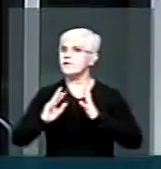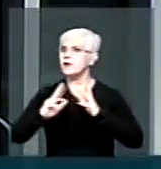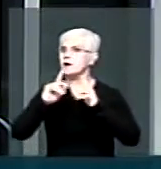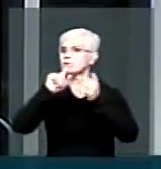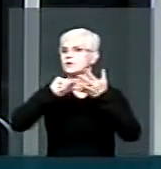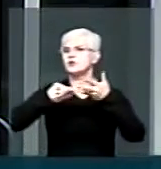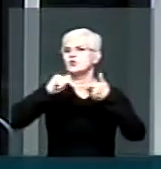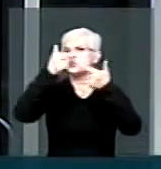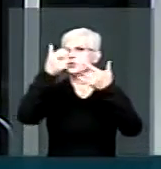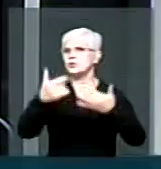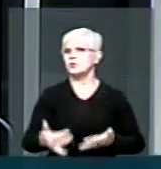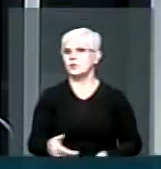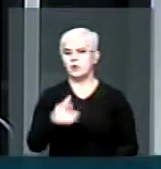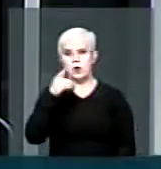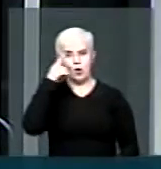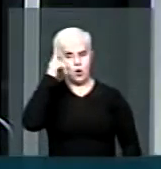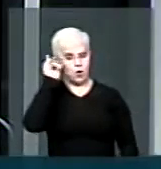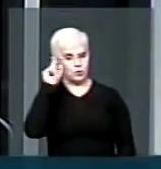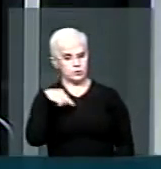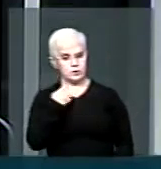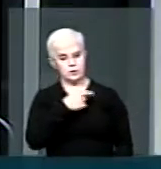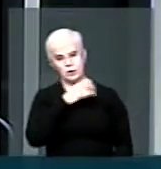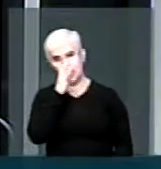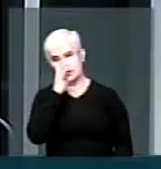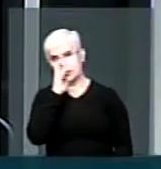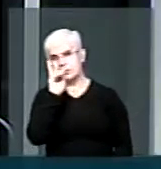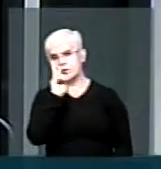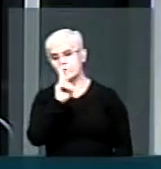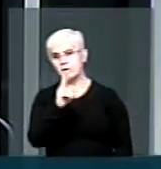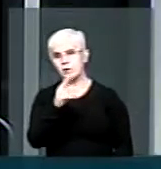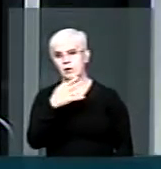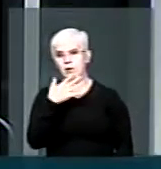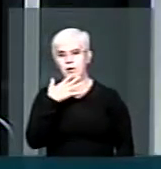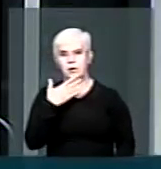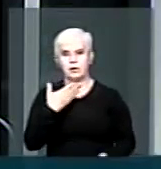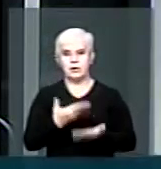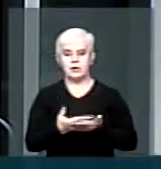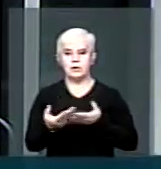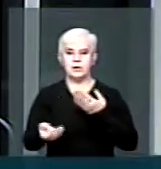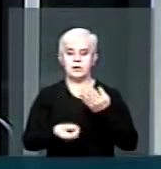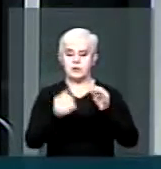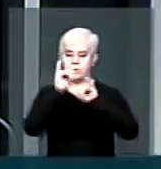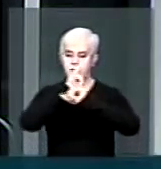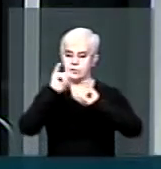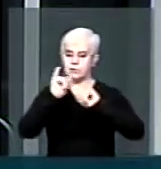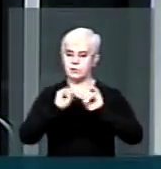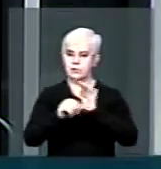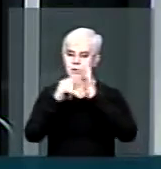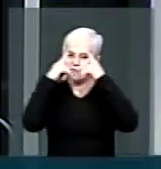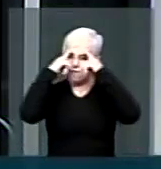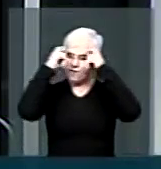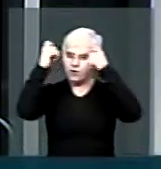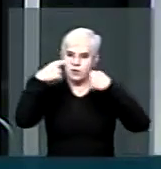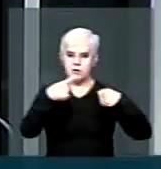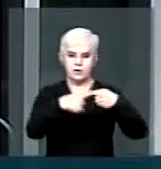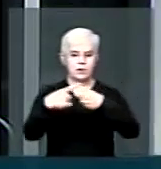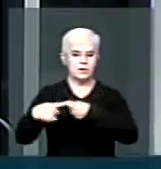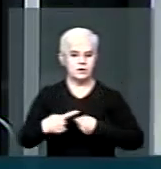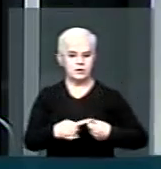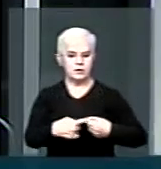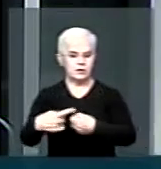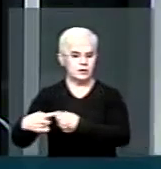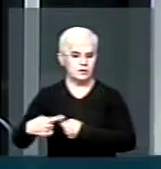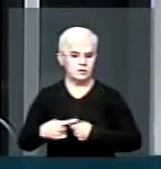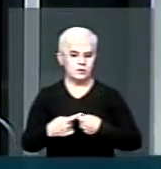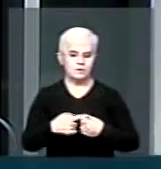Ontem nós assistíamos estarrecidas os índices de violências das cidades e foi com